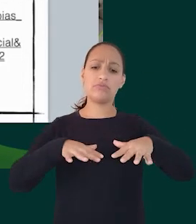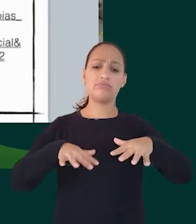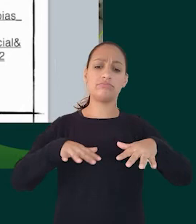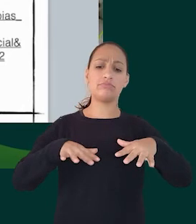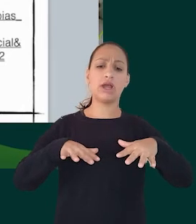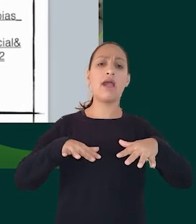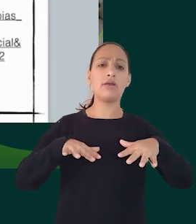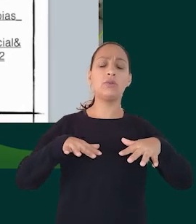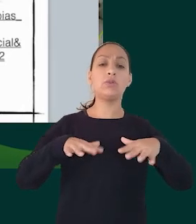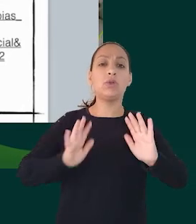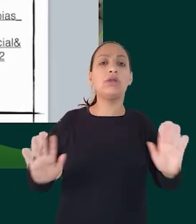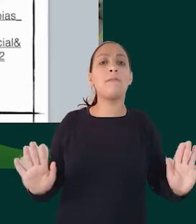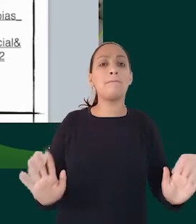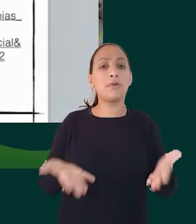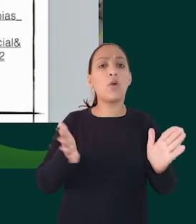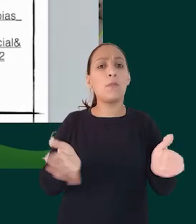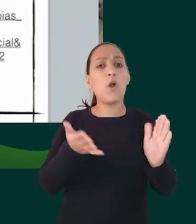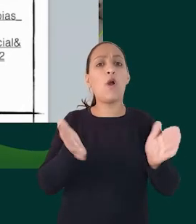que promove